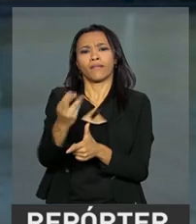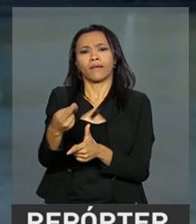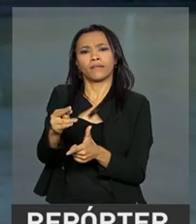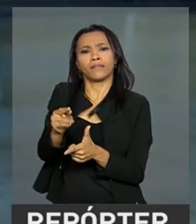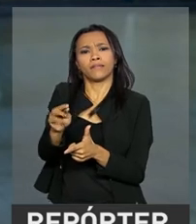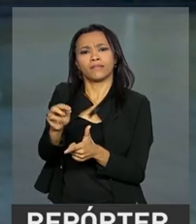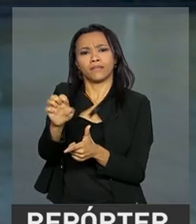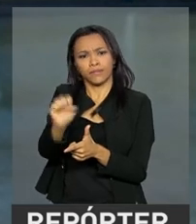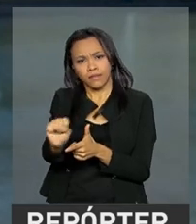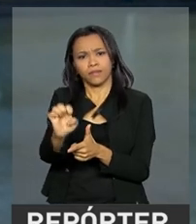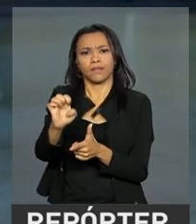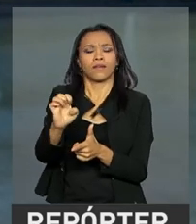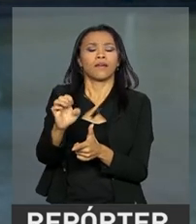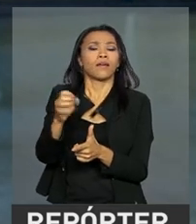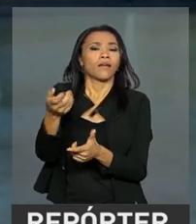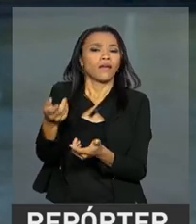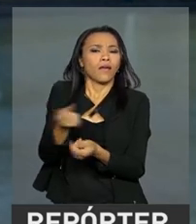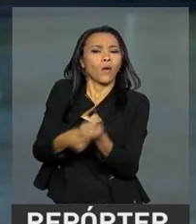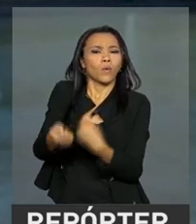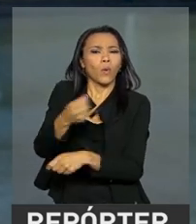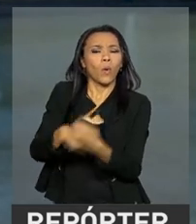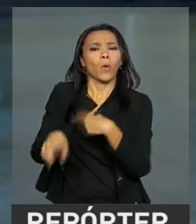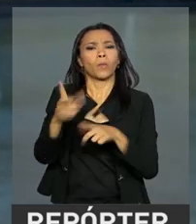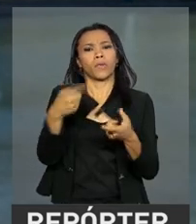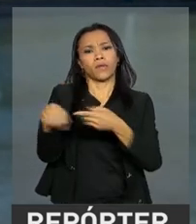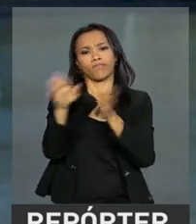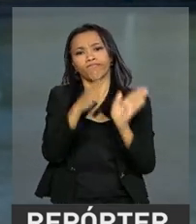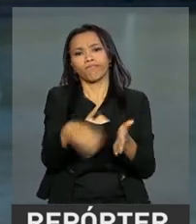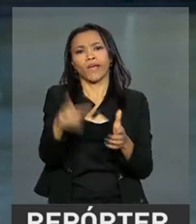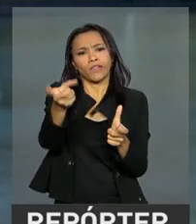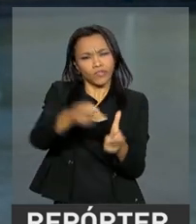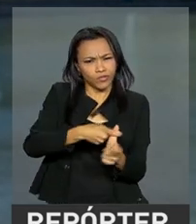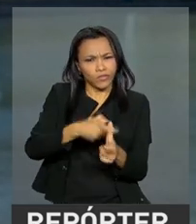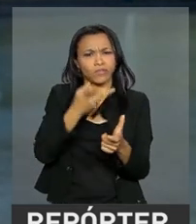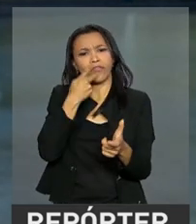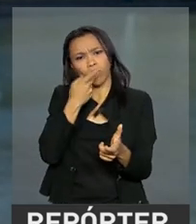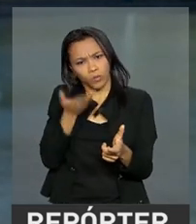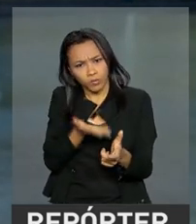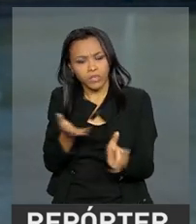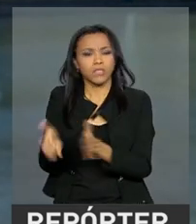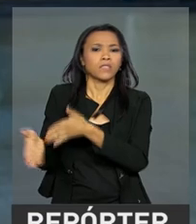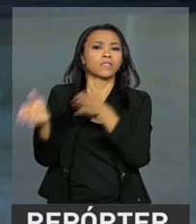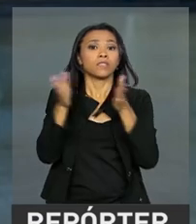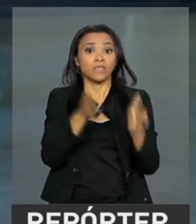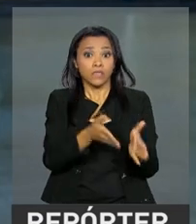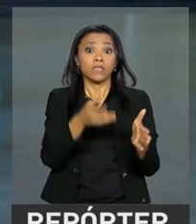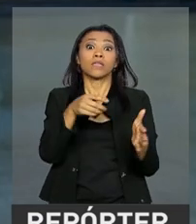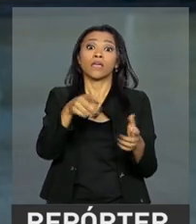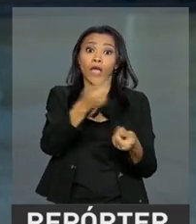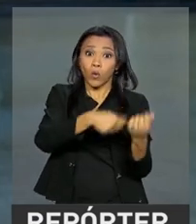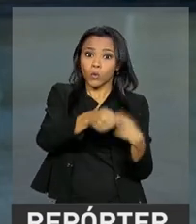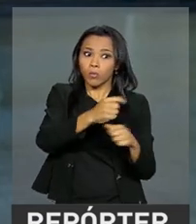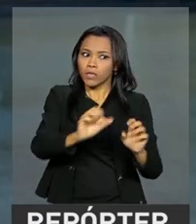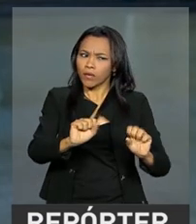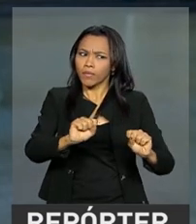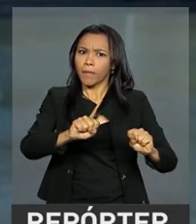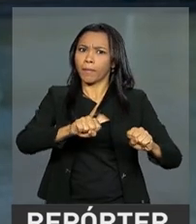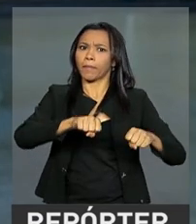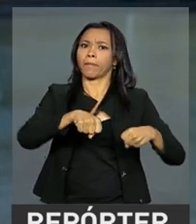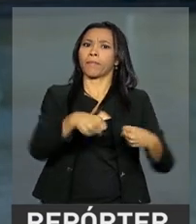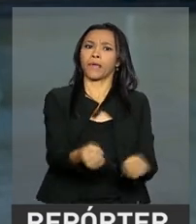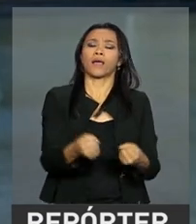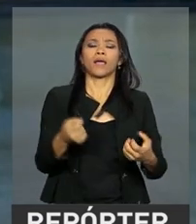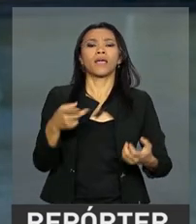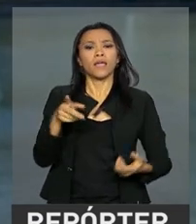é a questão do Déficit nas contas públicas Ele disse que a economia começa a darse finis de recuperação ele destacou o